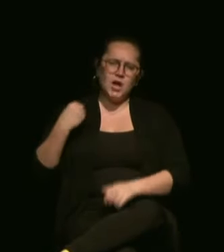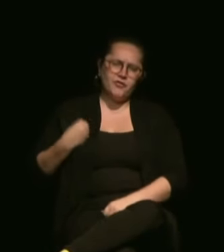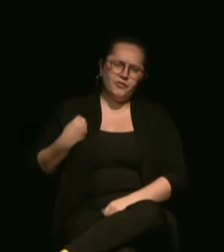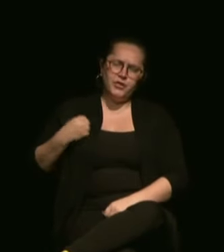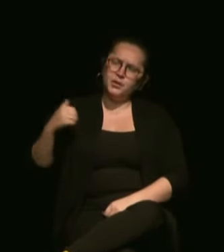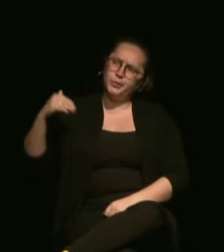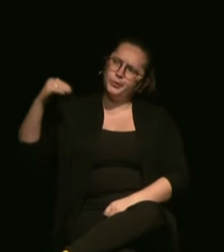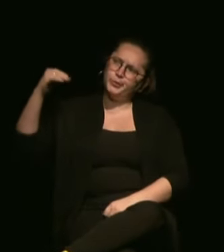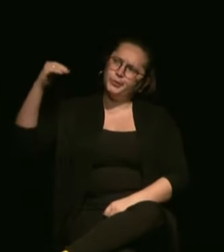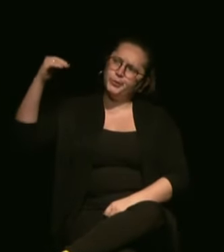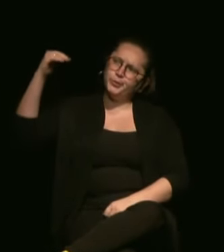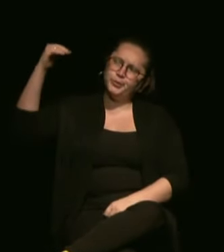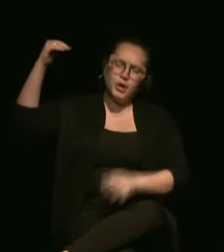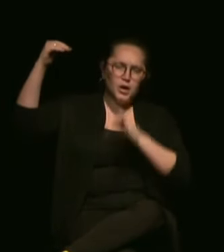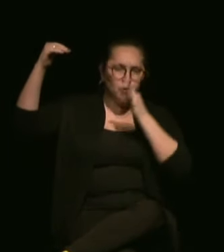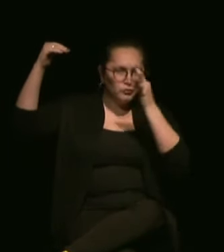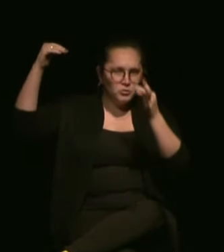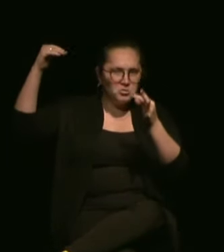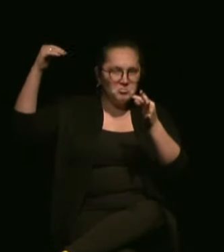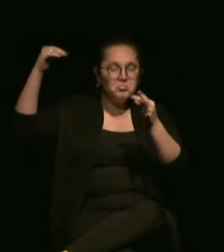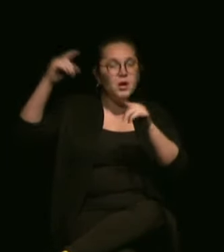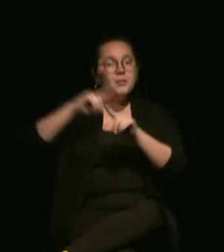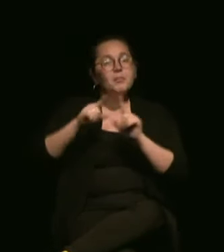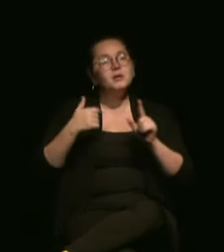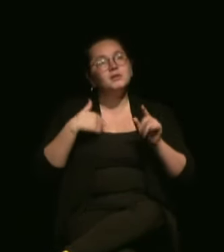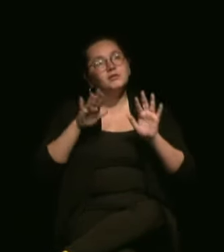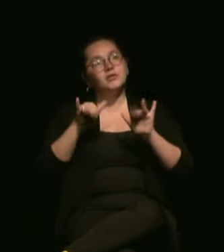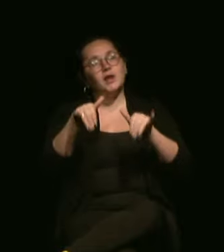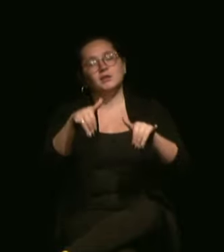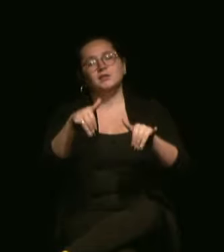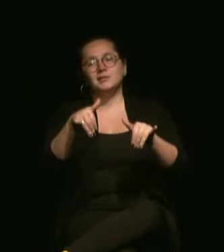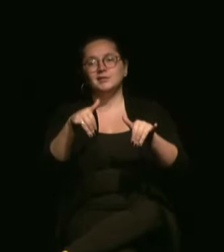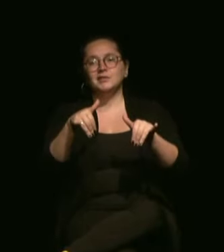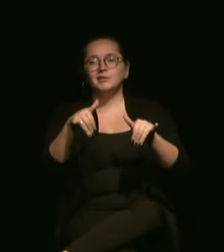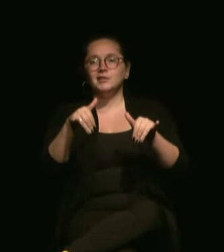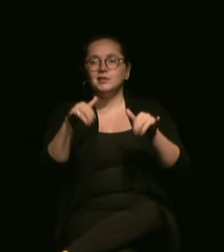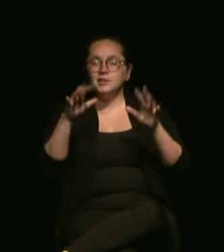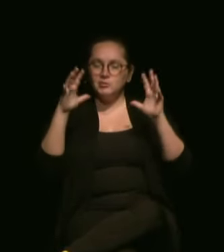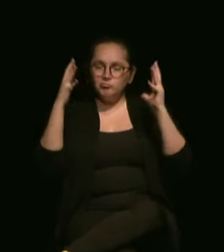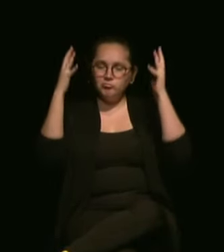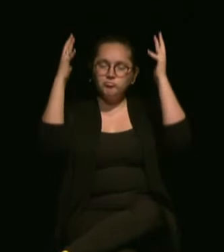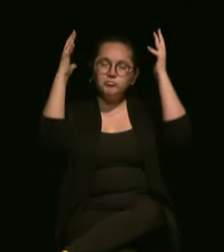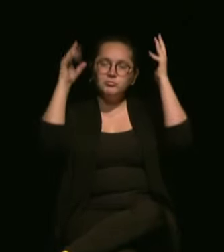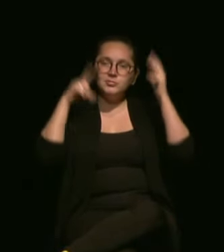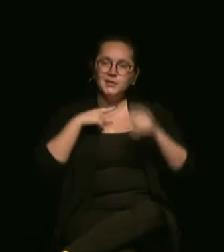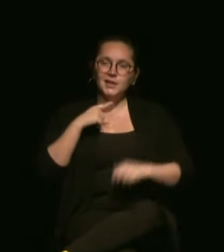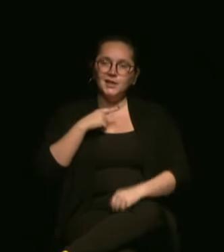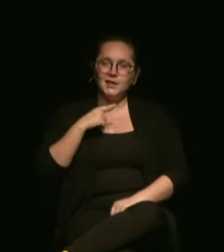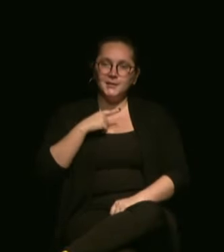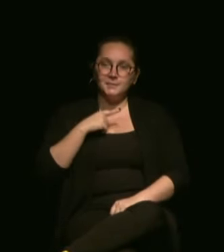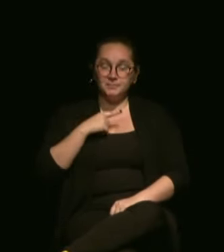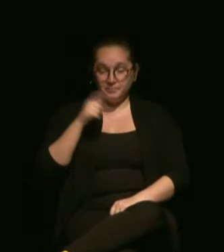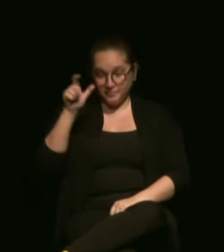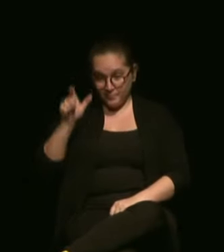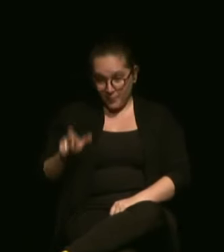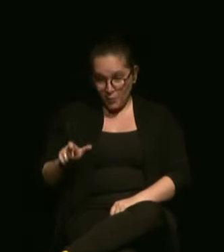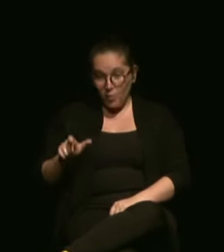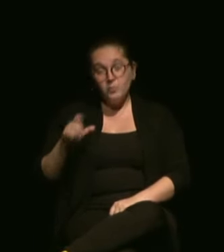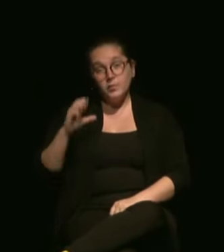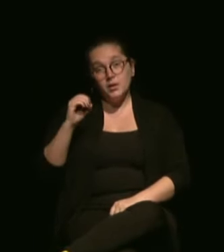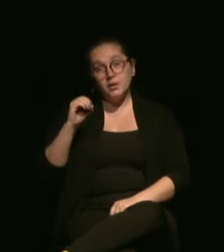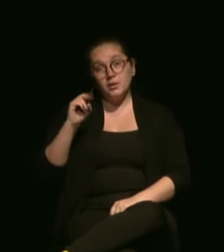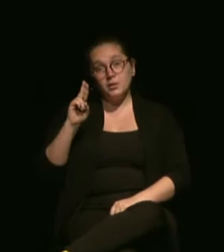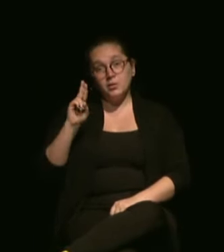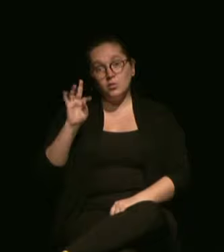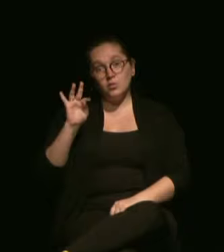não imagina para frente, né? E que termina de maneira tão gloriosamente apoteótica. Coutinho está certo de ter deslocado, eu